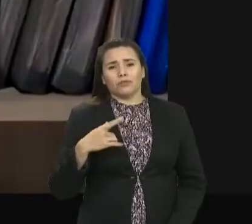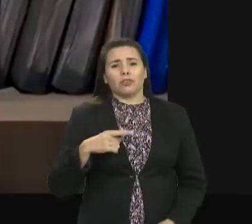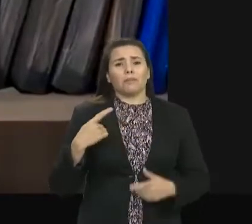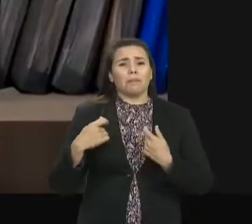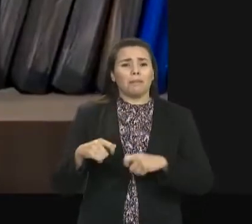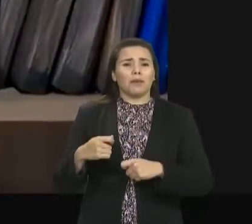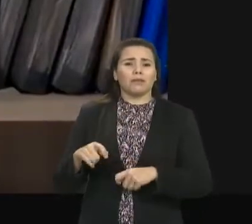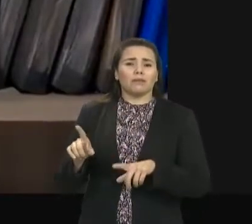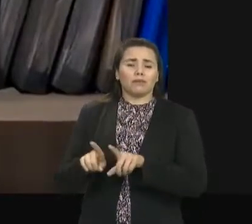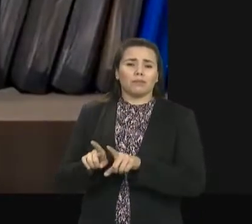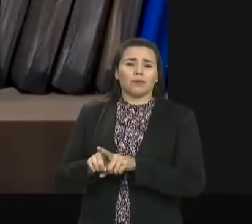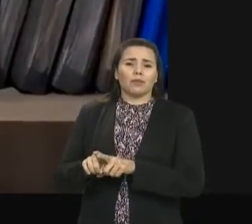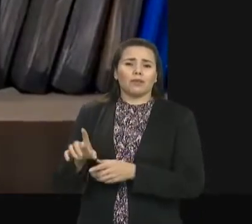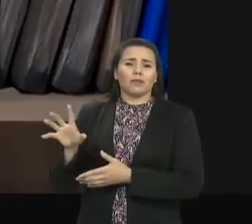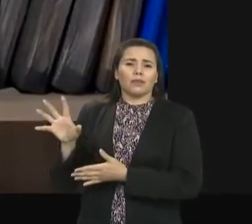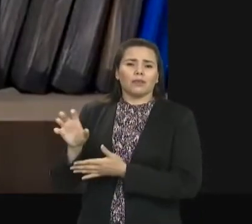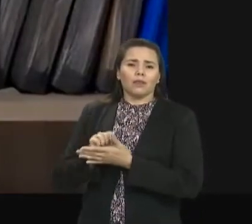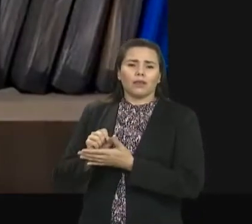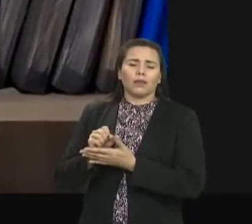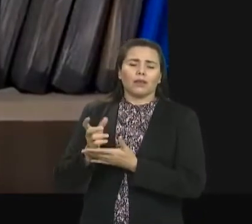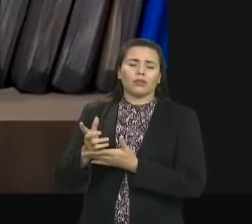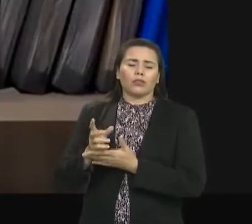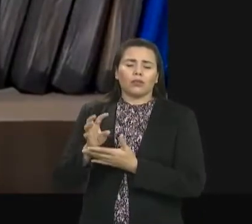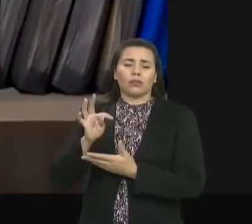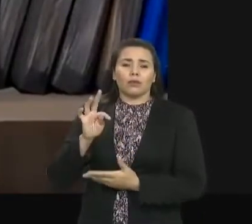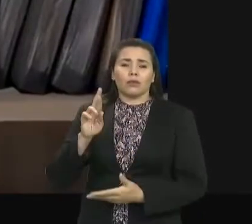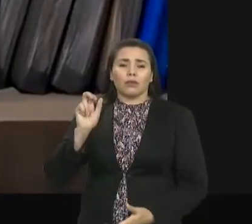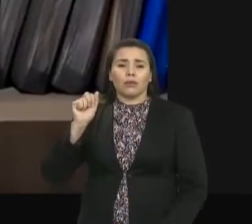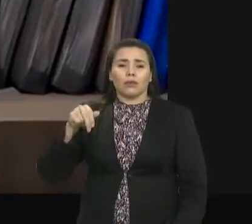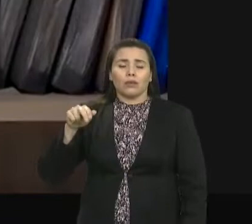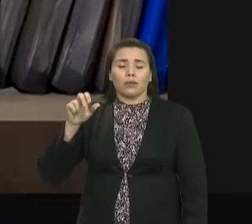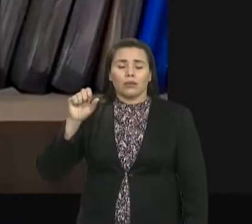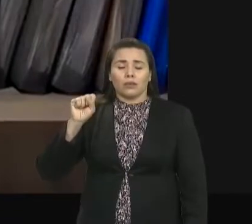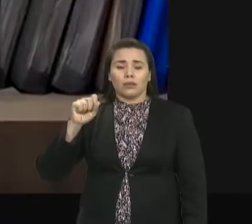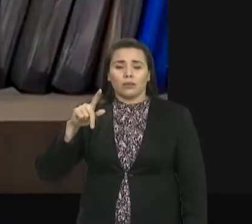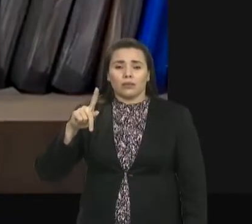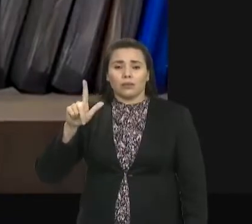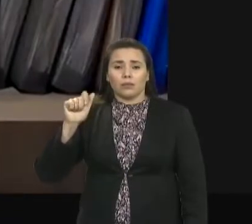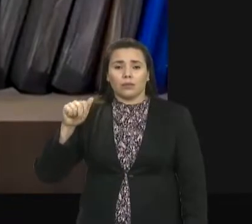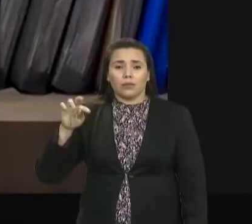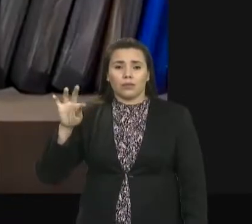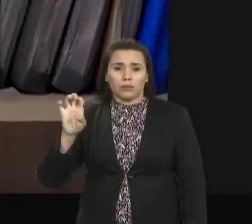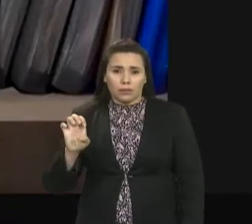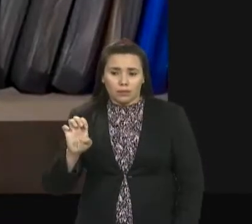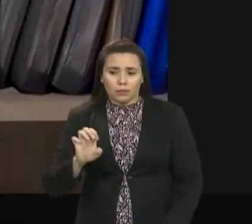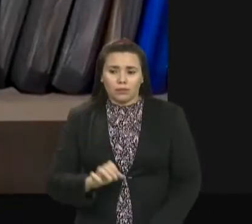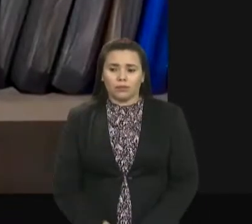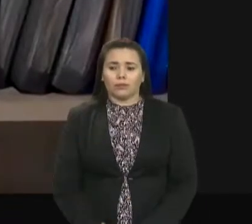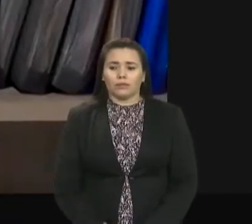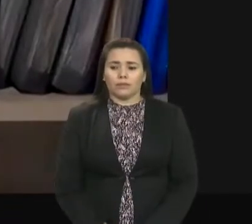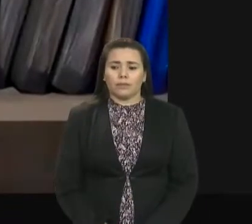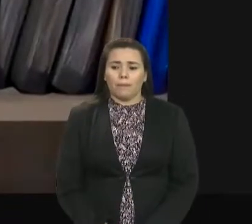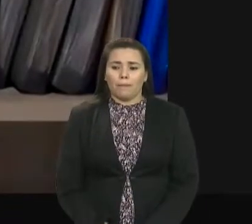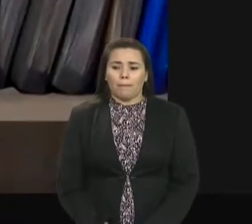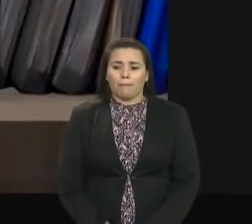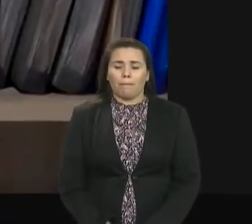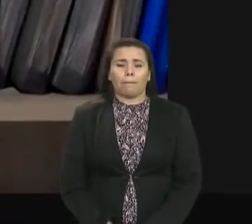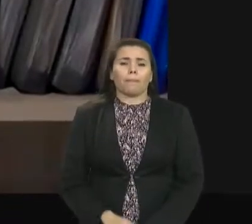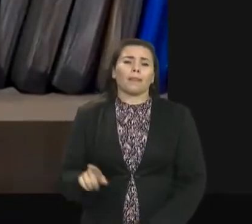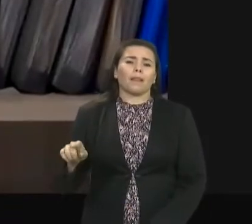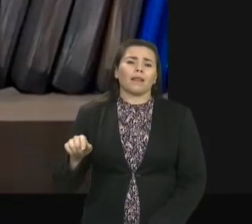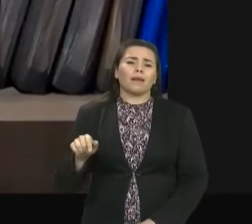caso descrito foi a logística do transporte dos órgãos que estavam em